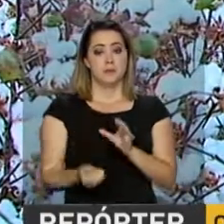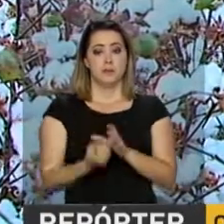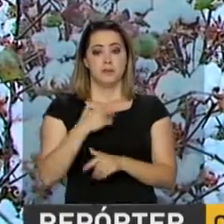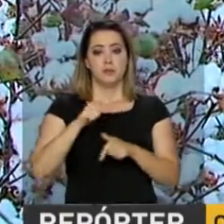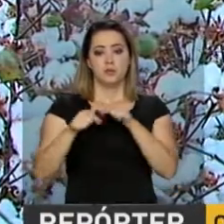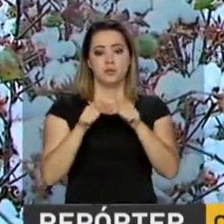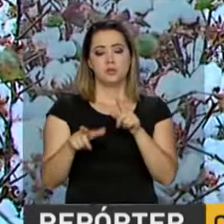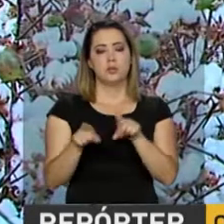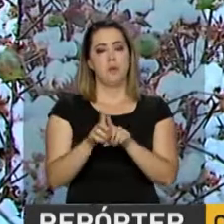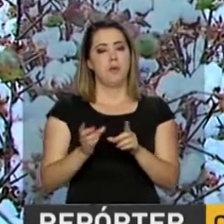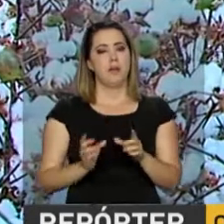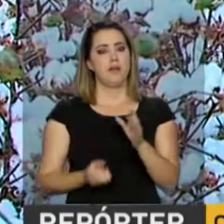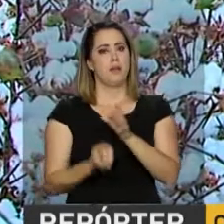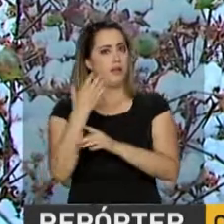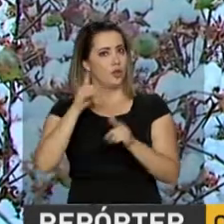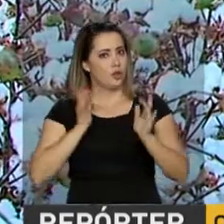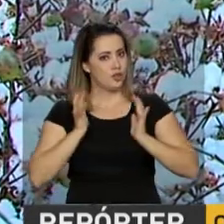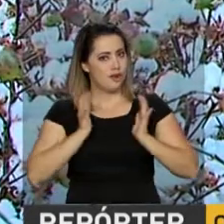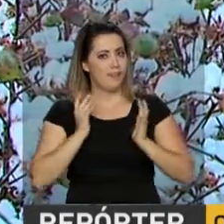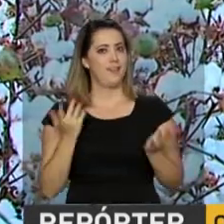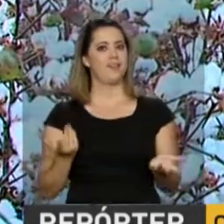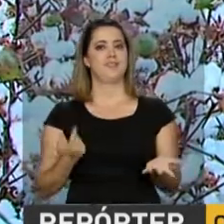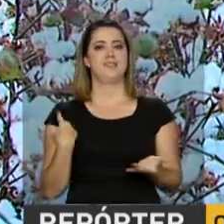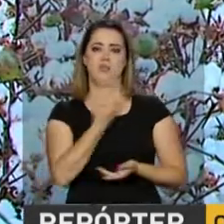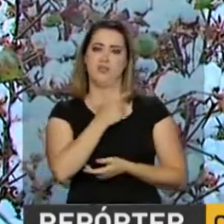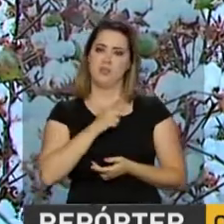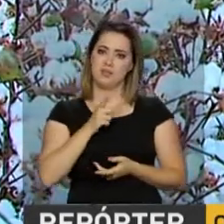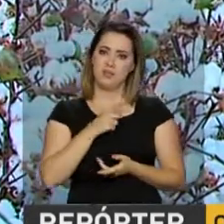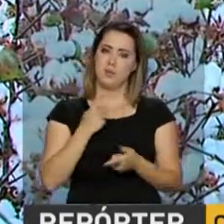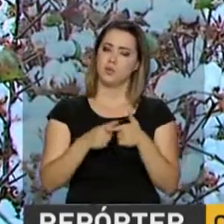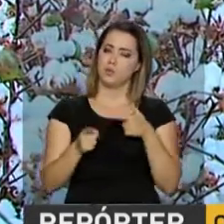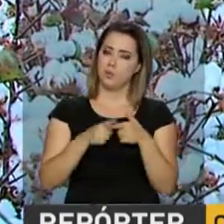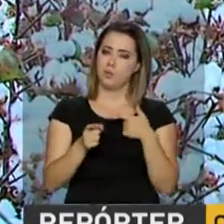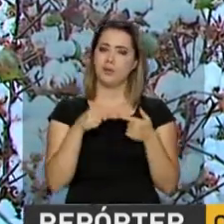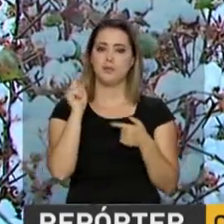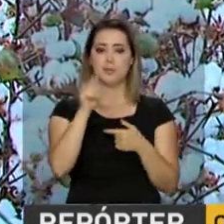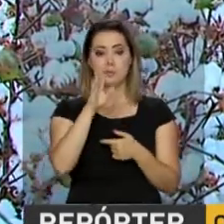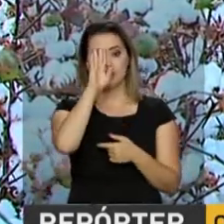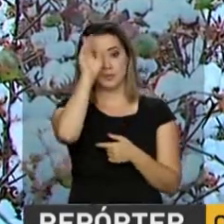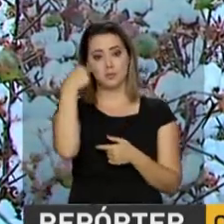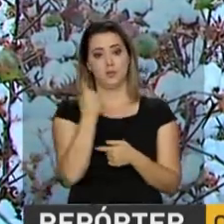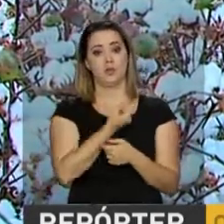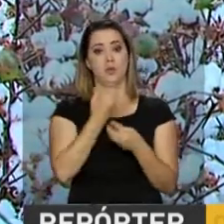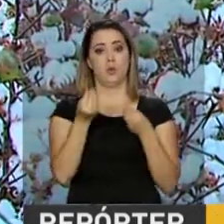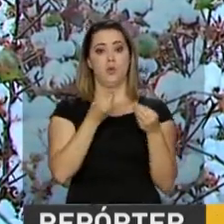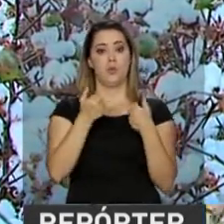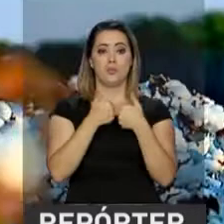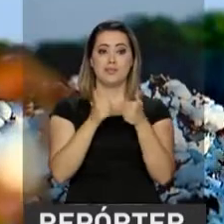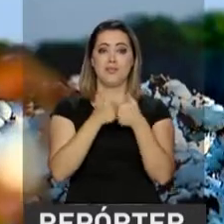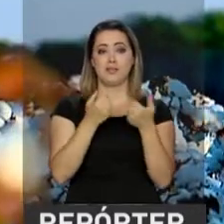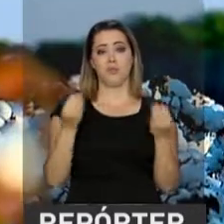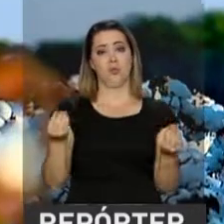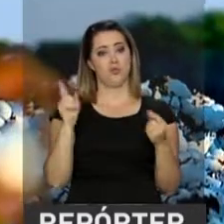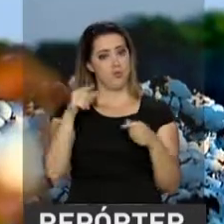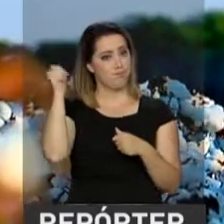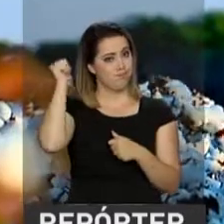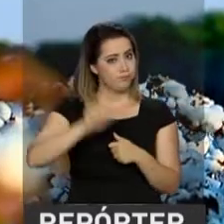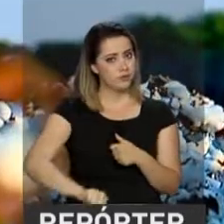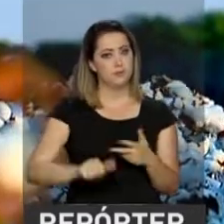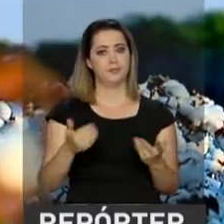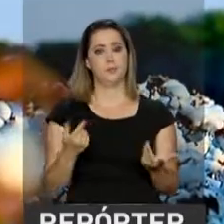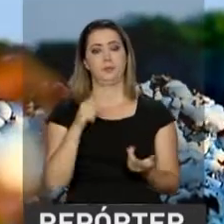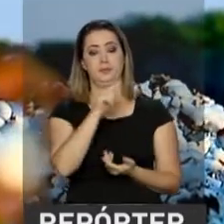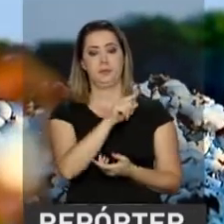riquezas eu acho que nós temos alguns gargalos que o principal é nossa logística que é muito ruim há 16 anos